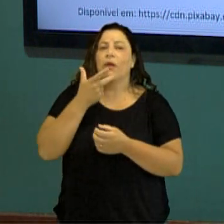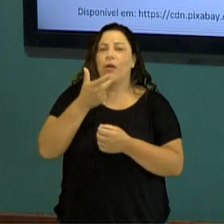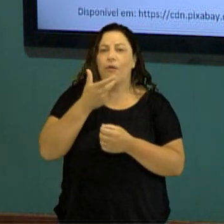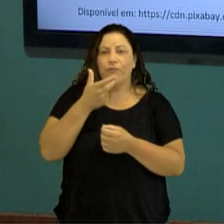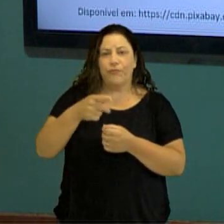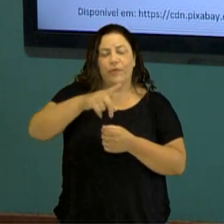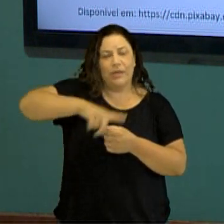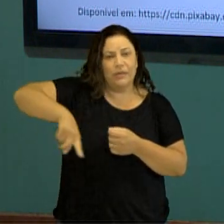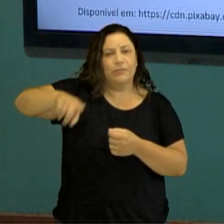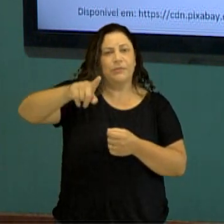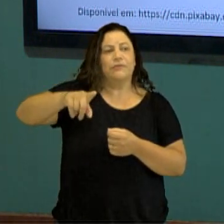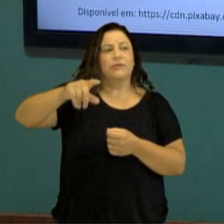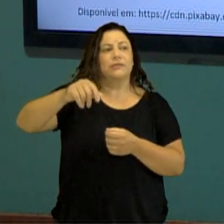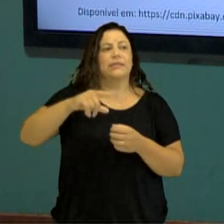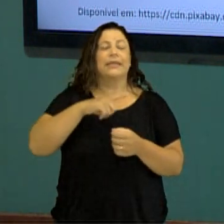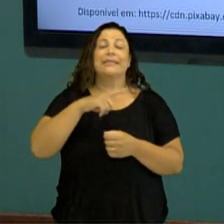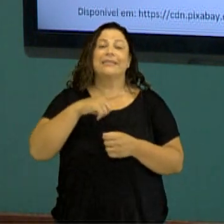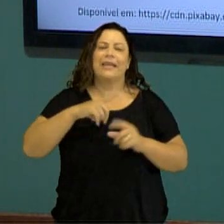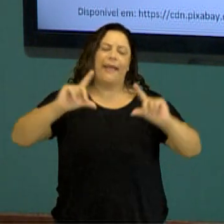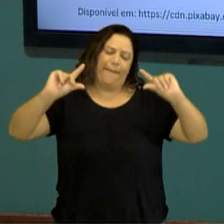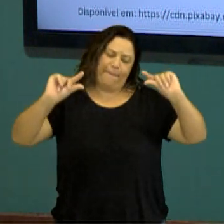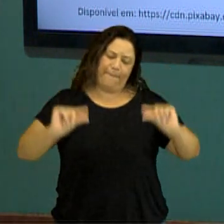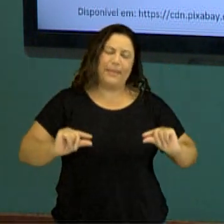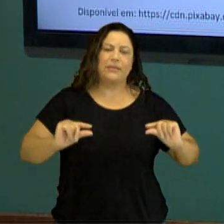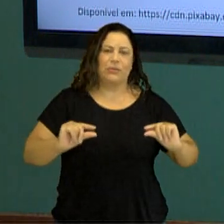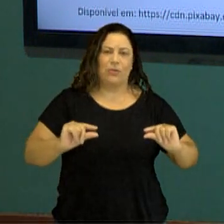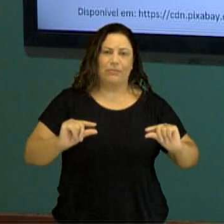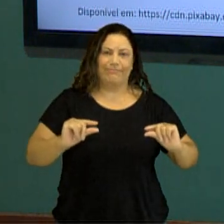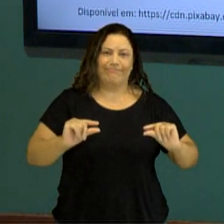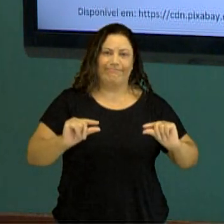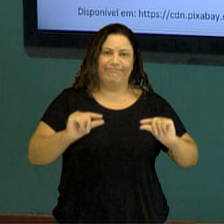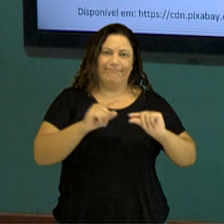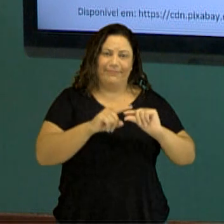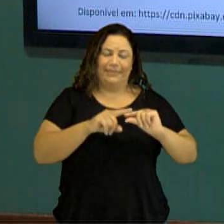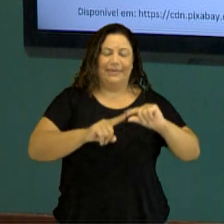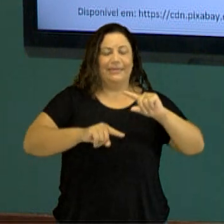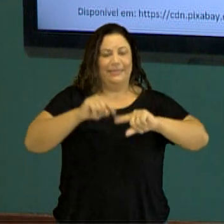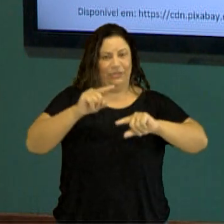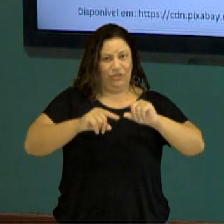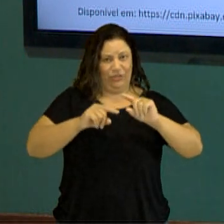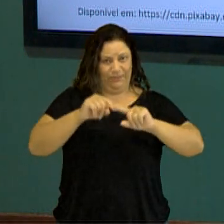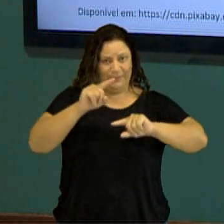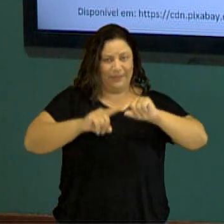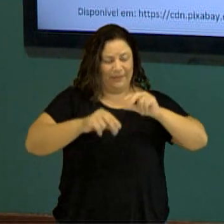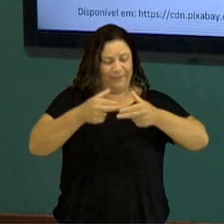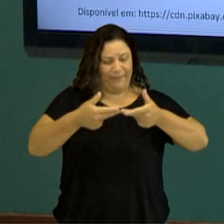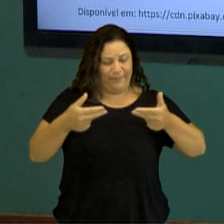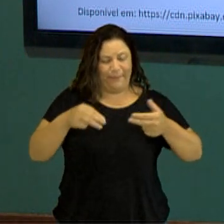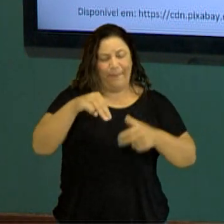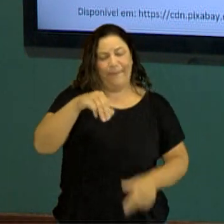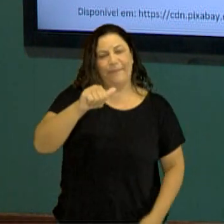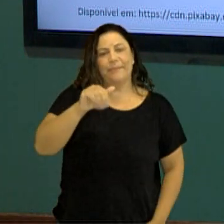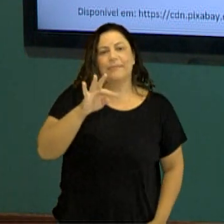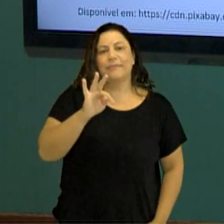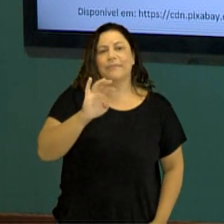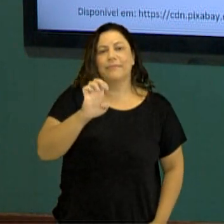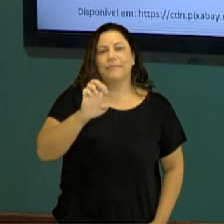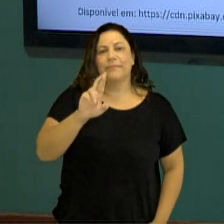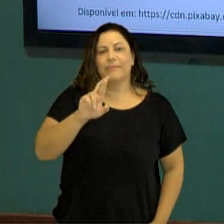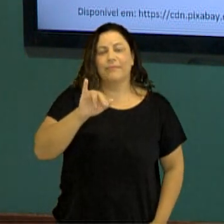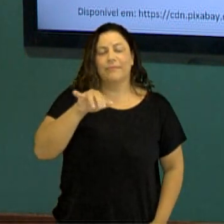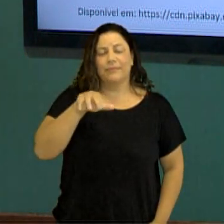é a menor parte que forma a matéria, que é formado por cargas positivas, neutras e